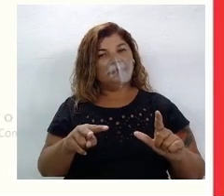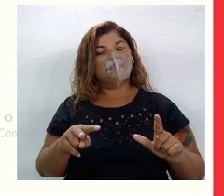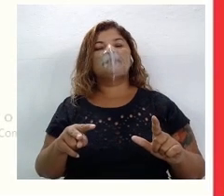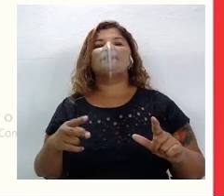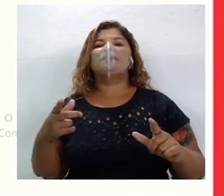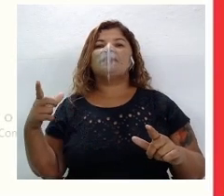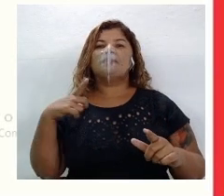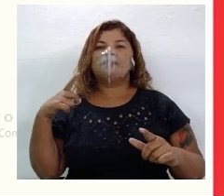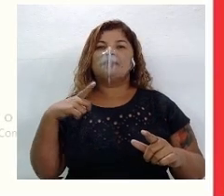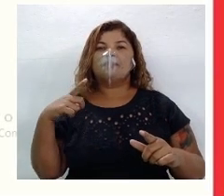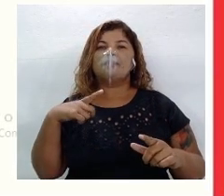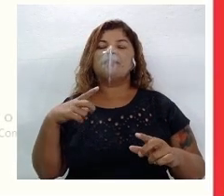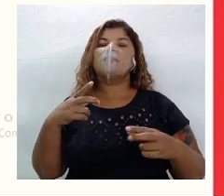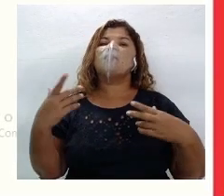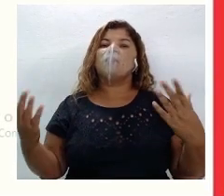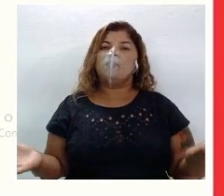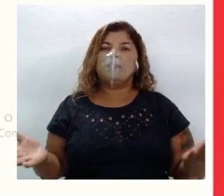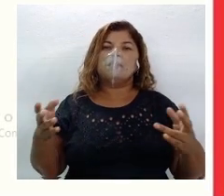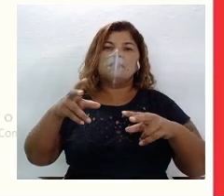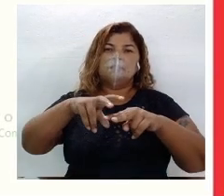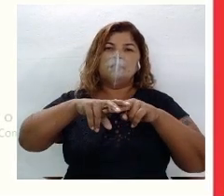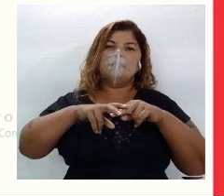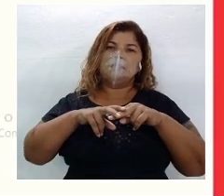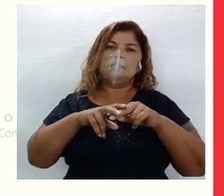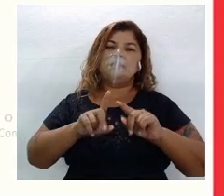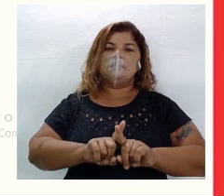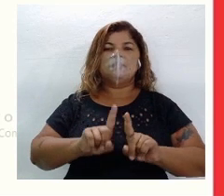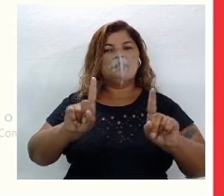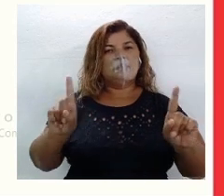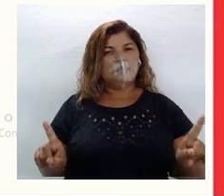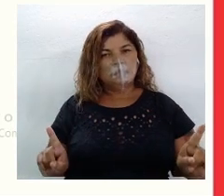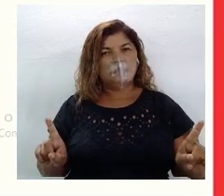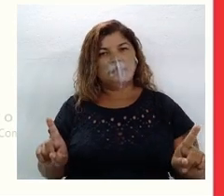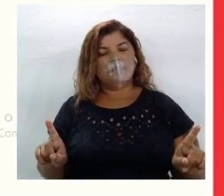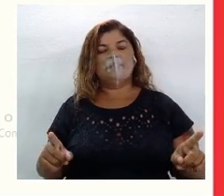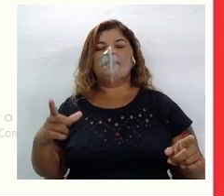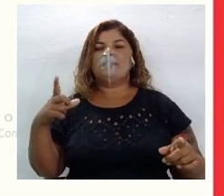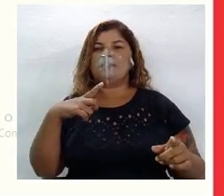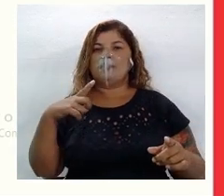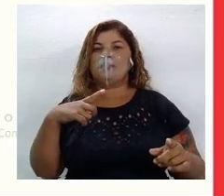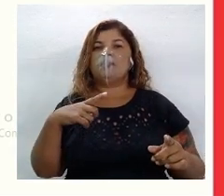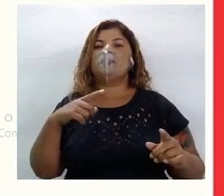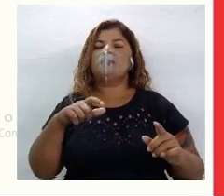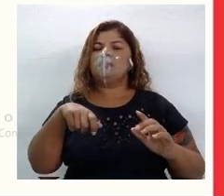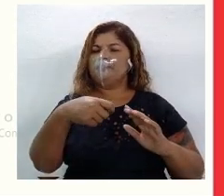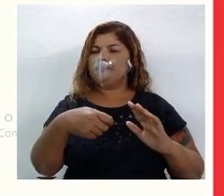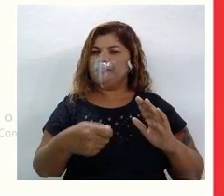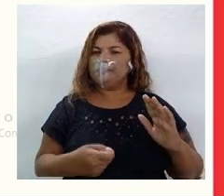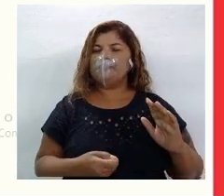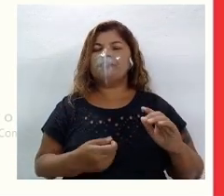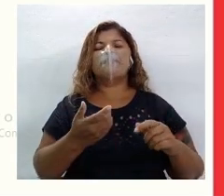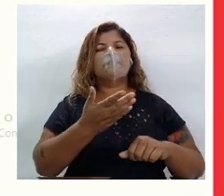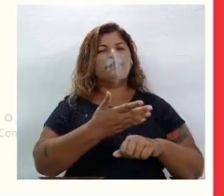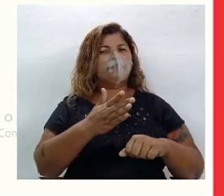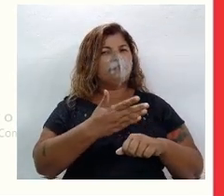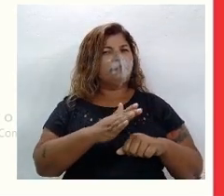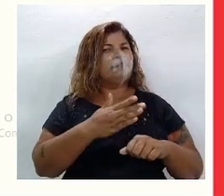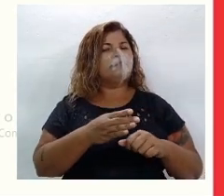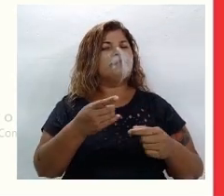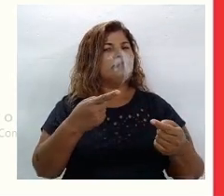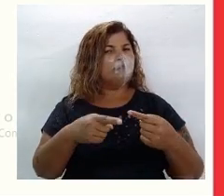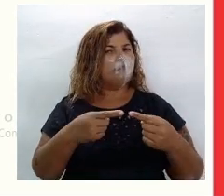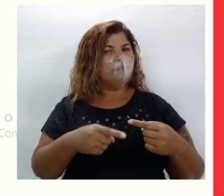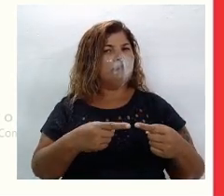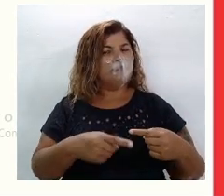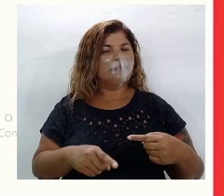bem atenção. Os motivos para esse rompimento incluíram principalmente as práticas ilegítimas, olha aí,